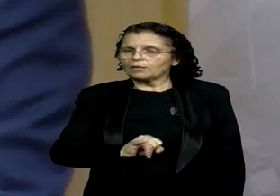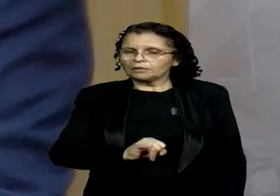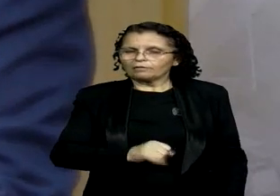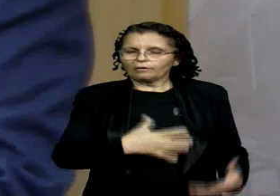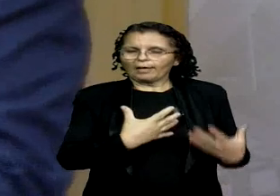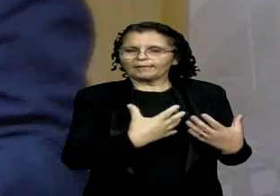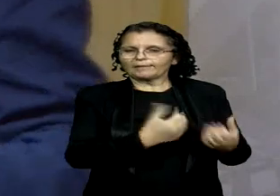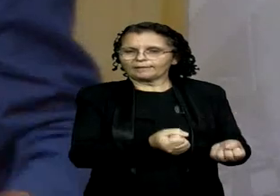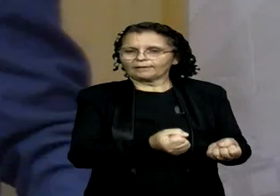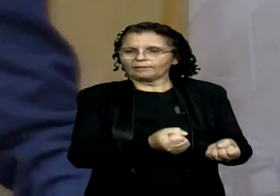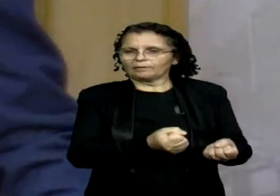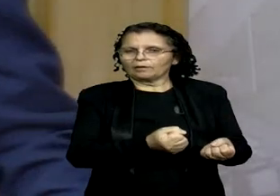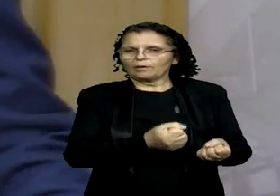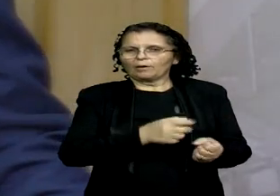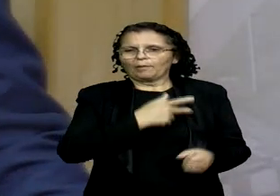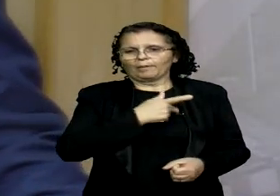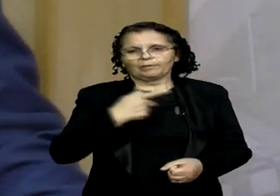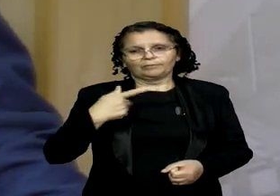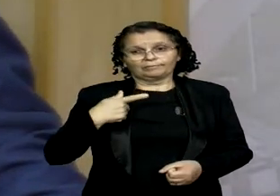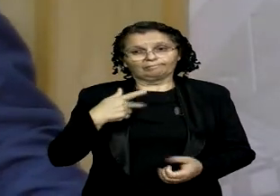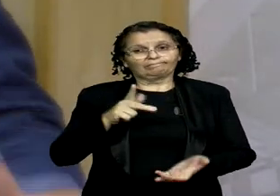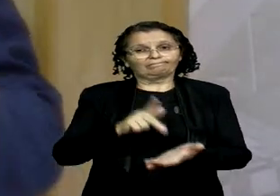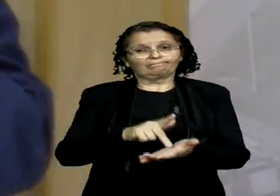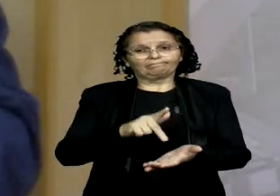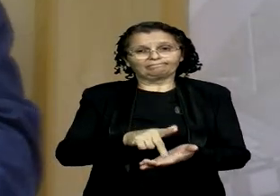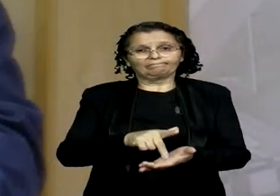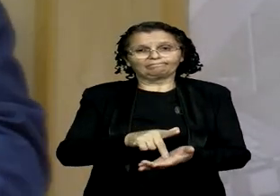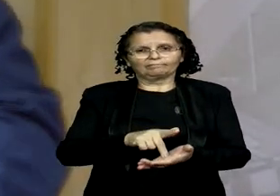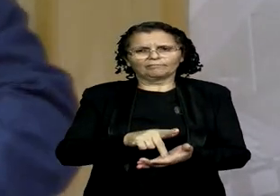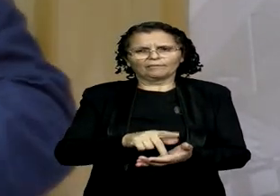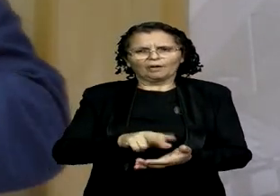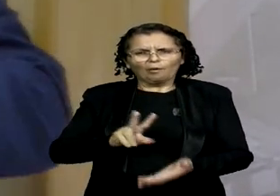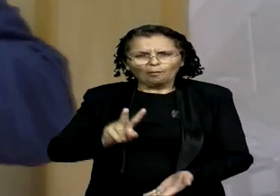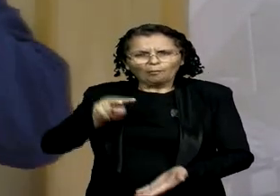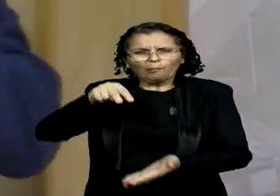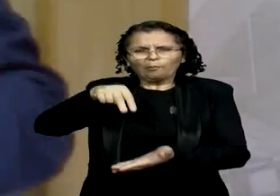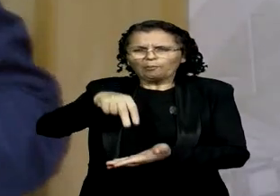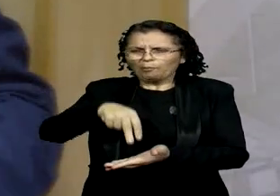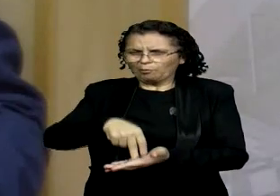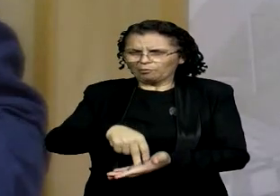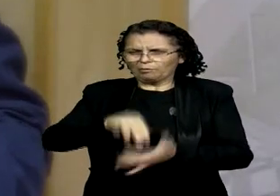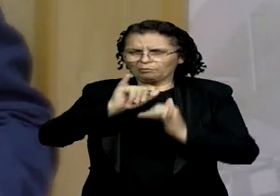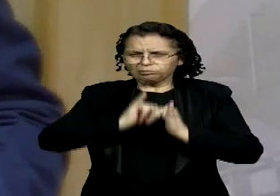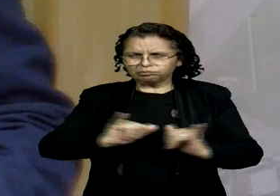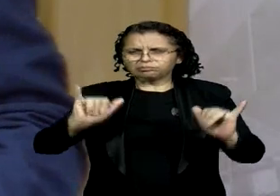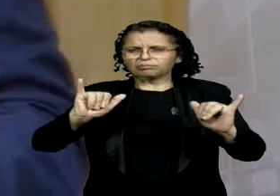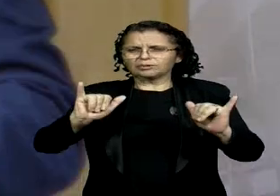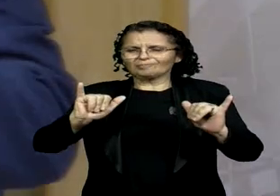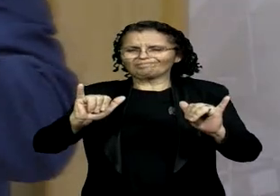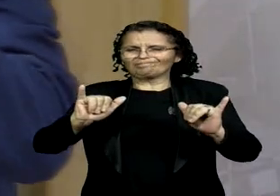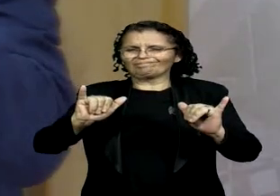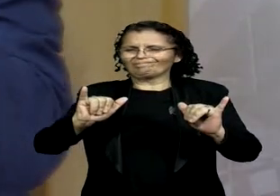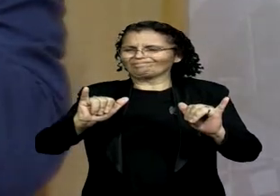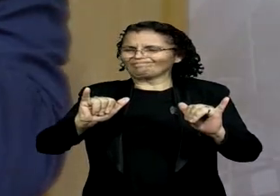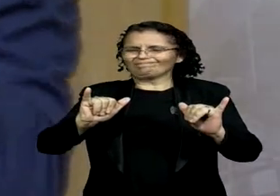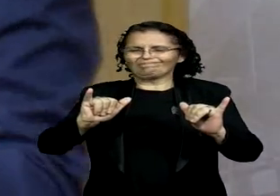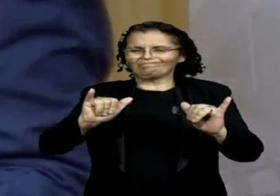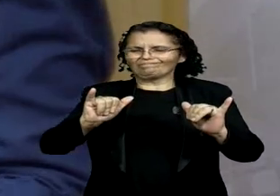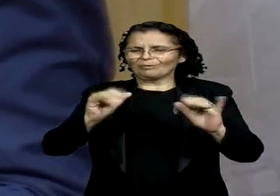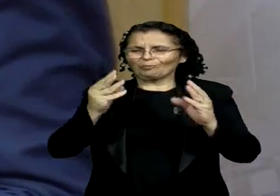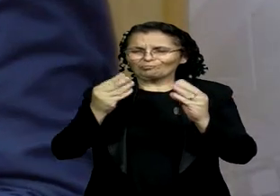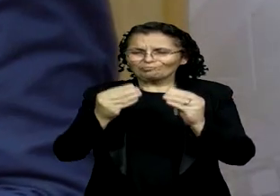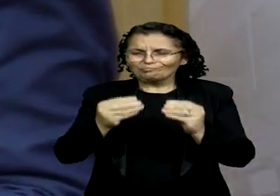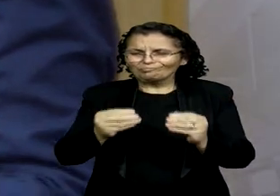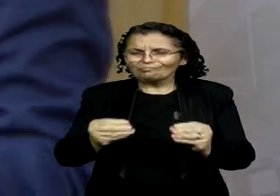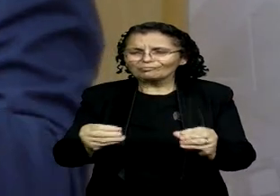ordenado ou consagrado a pastor, ele usar o púlpito e fazer uma declaração dessa tão